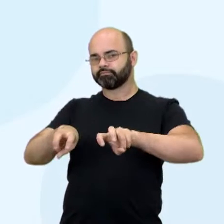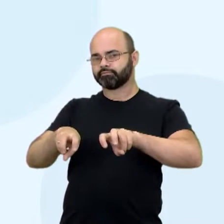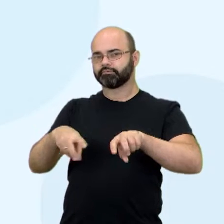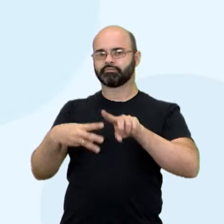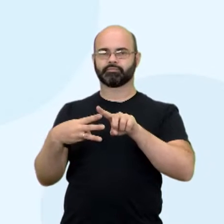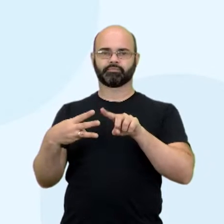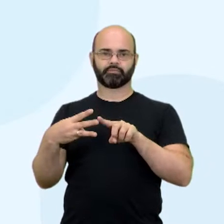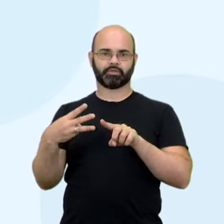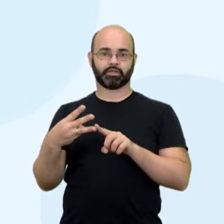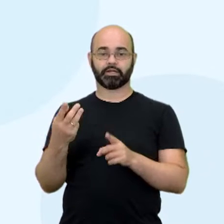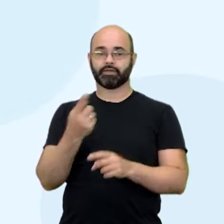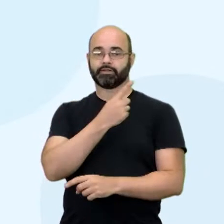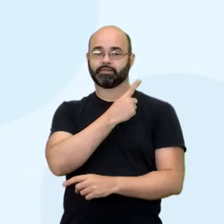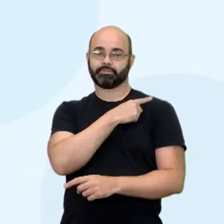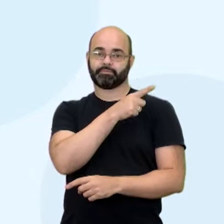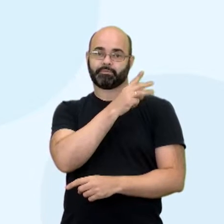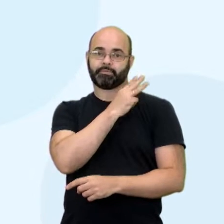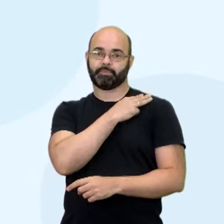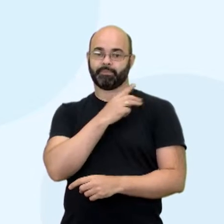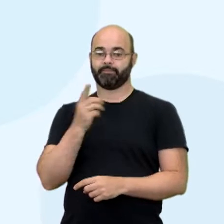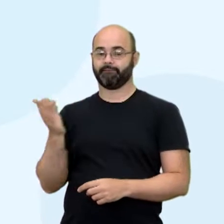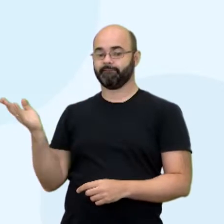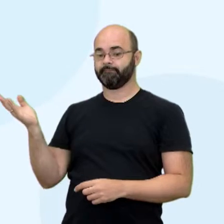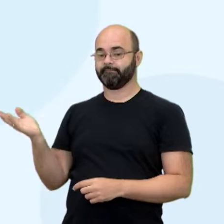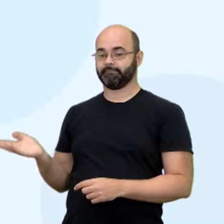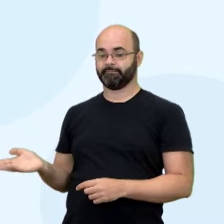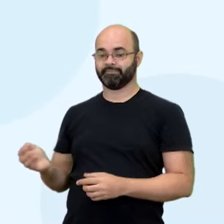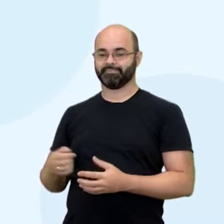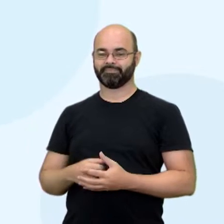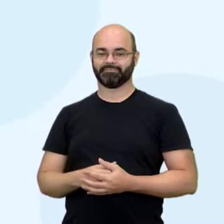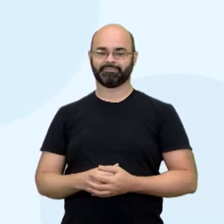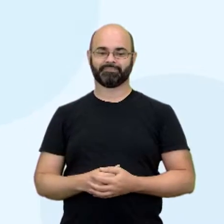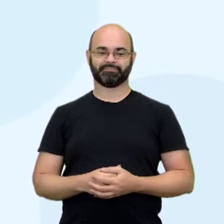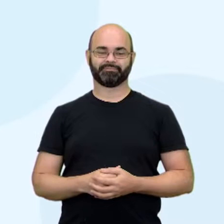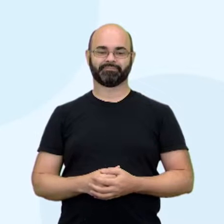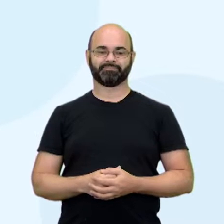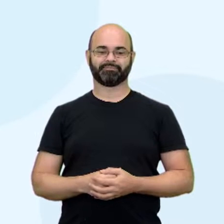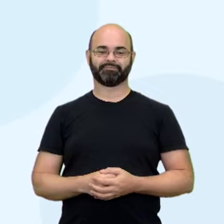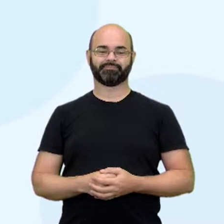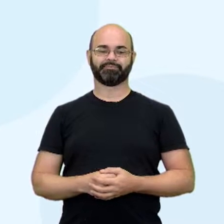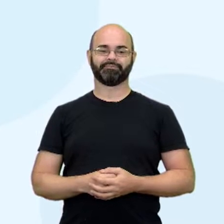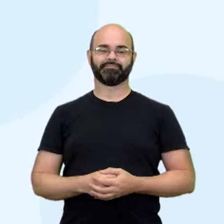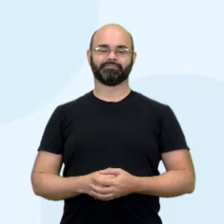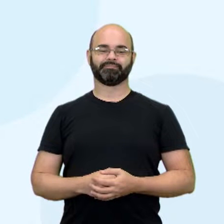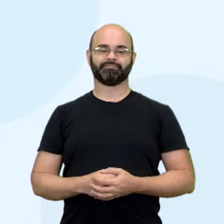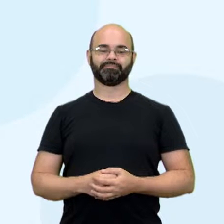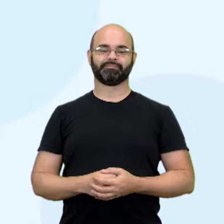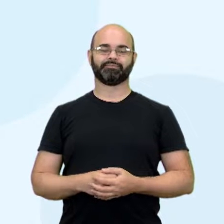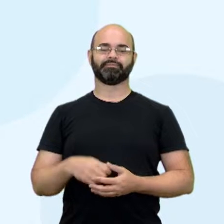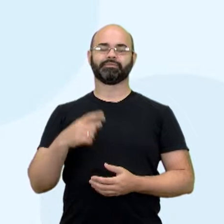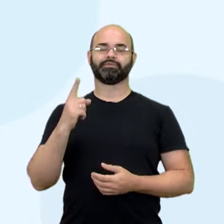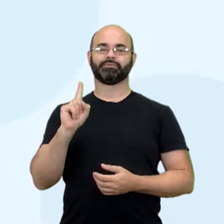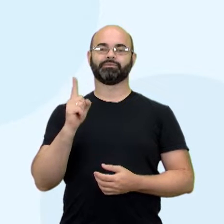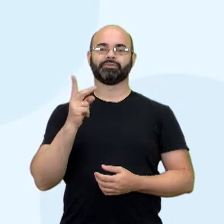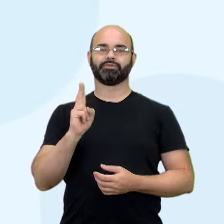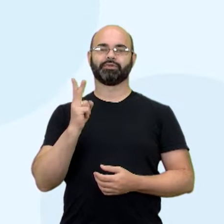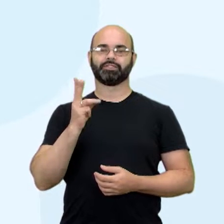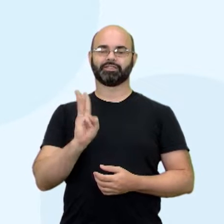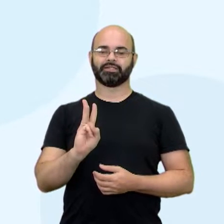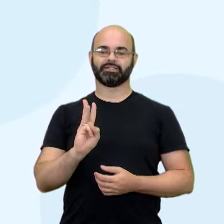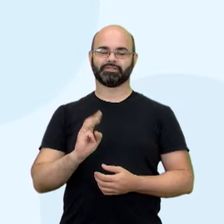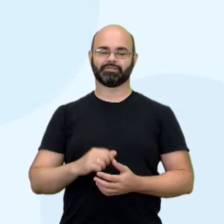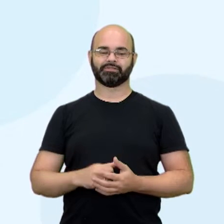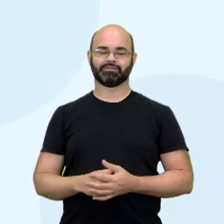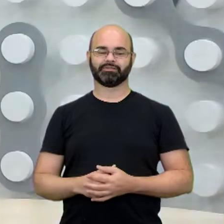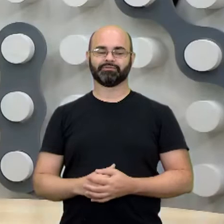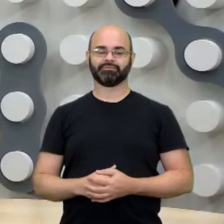do ensino médio, né, dos conhecimentos gerais, que são as habilidades 1, 2 e 3, tá certo? Então,